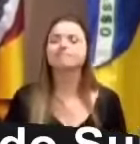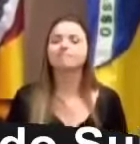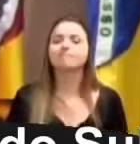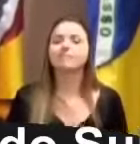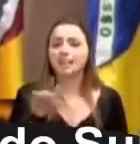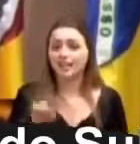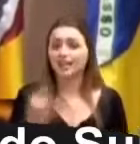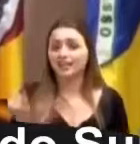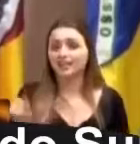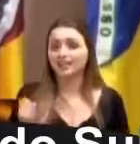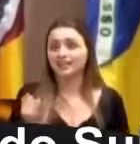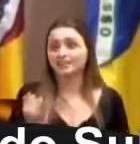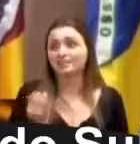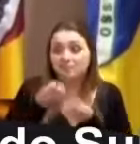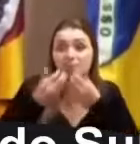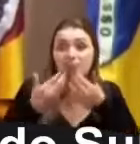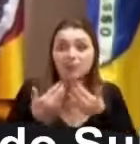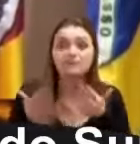Vale a pena estudar.